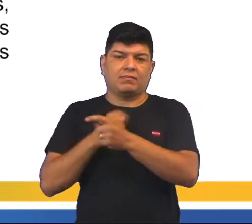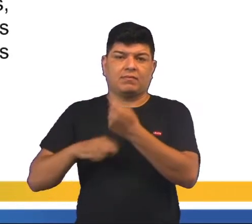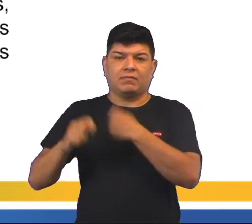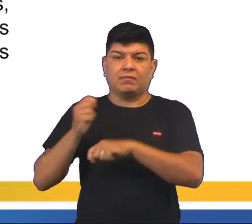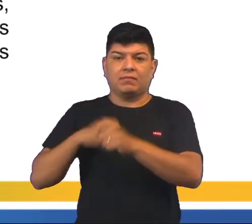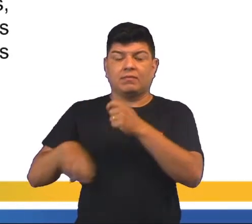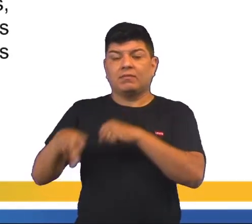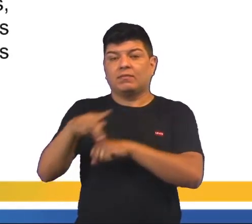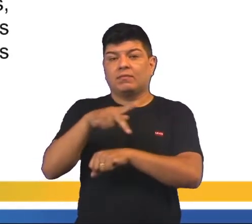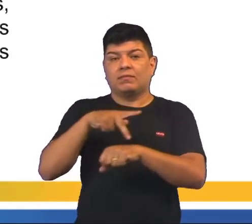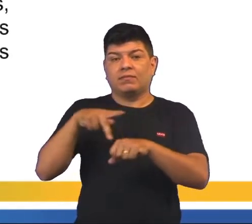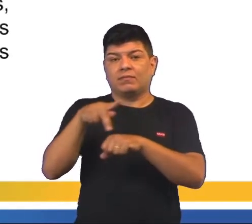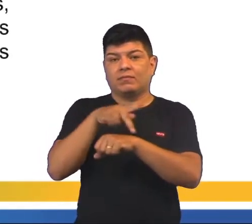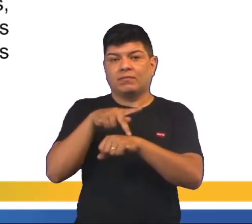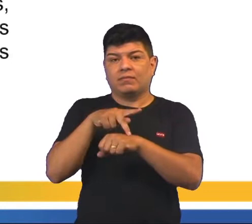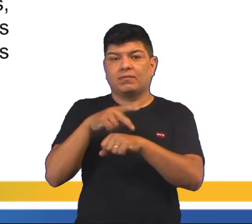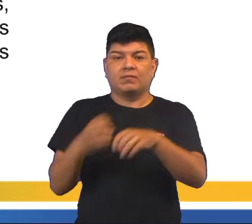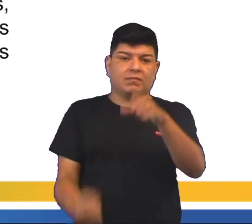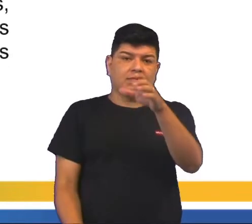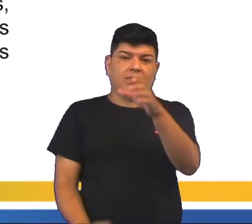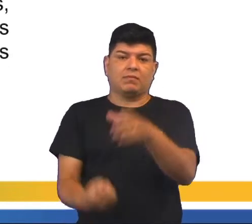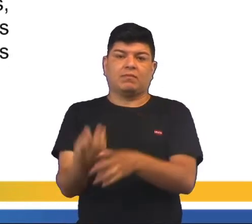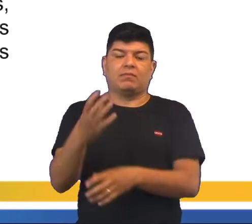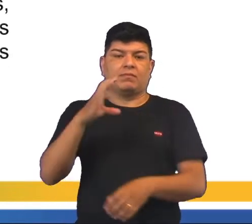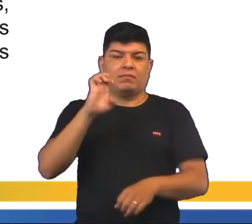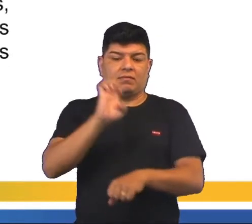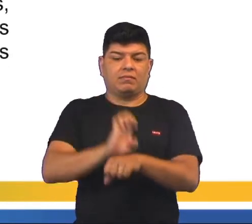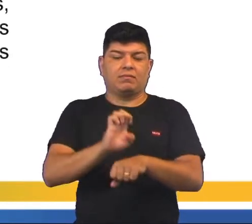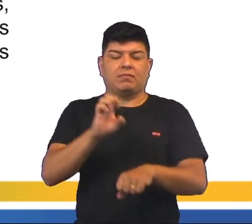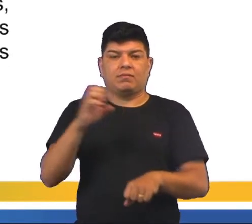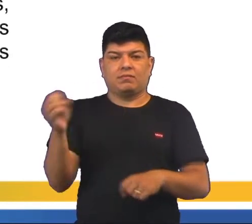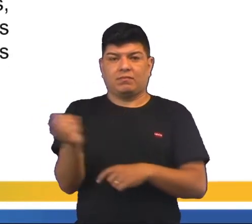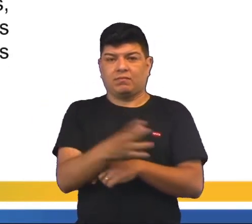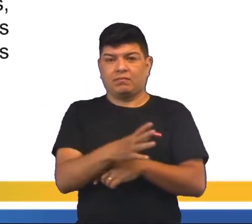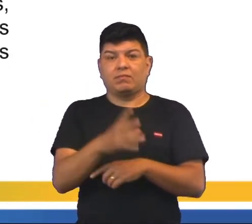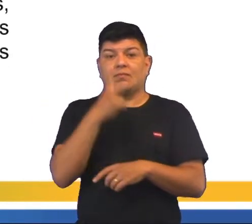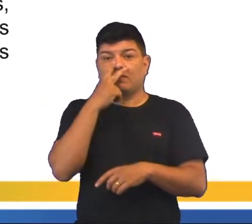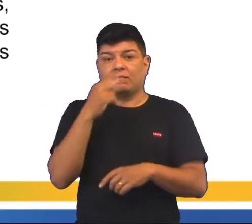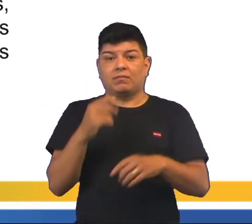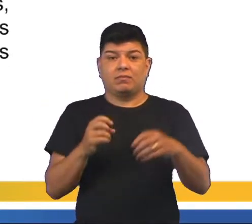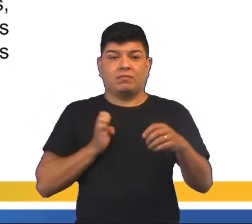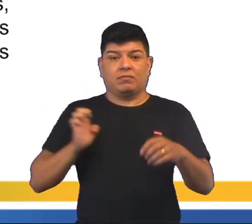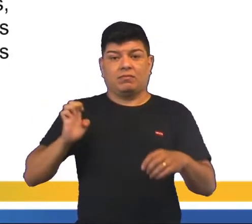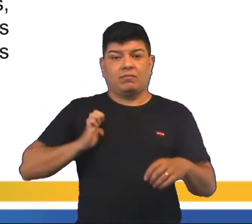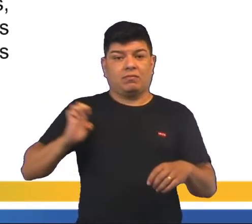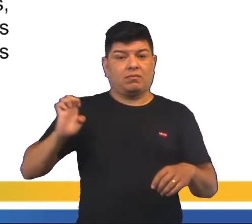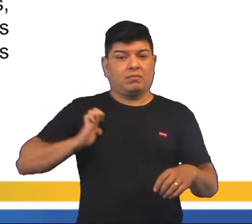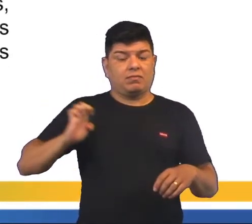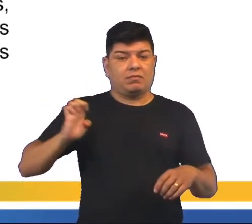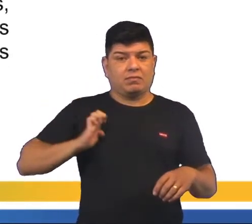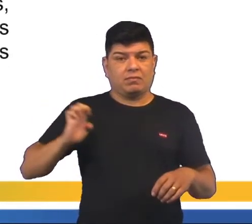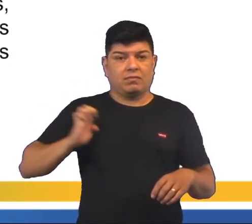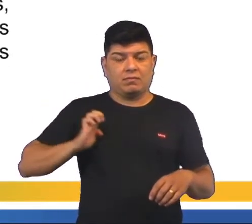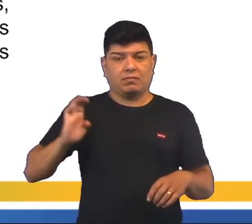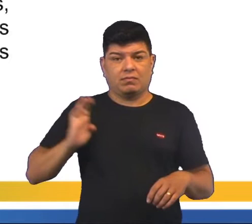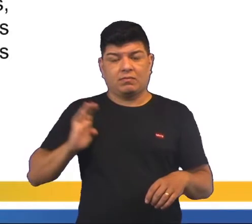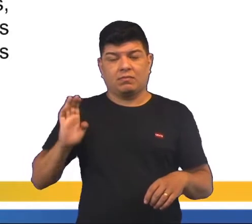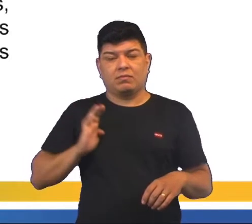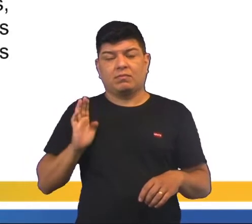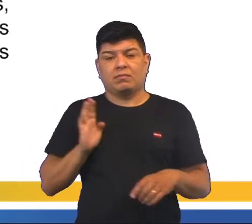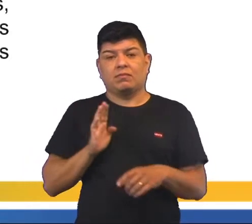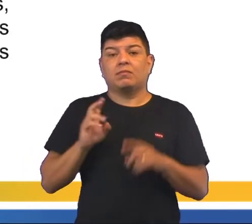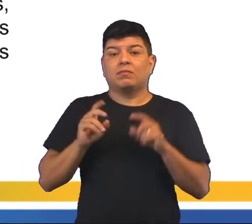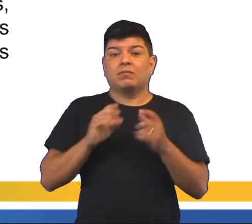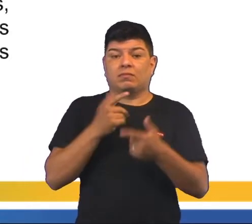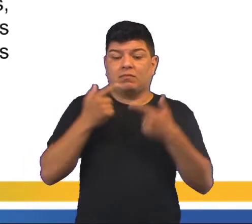da nação. O surgimento dos estados modernos, ele apoiou-se diretamente no poder da burguesia, na luta para